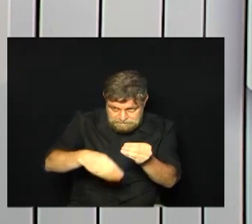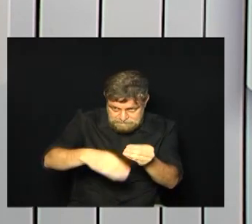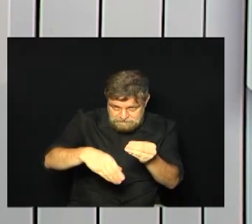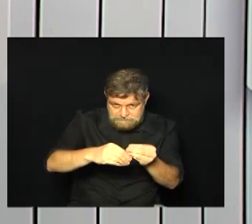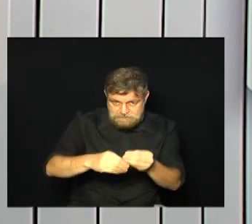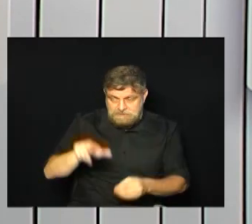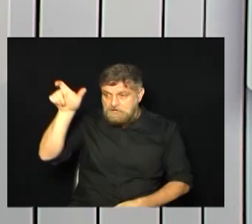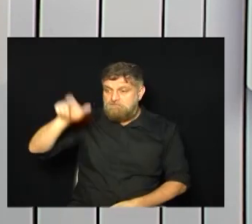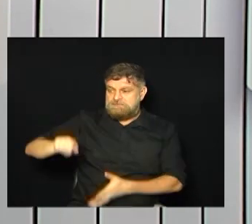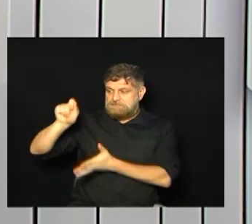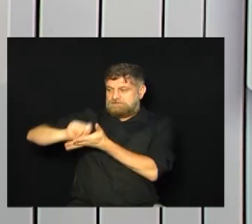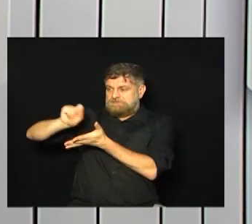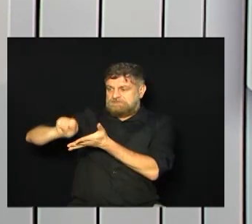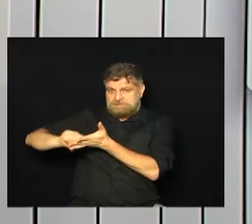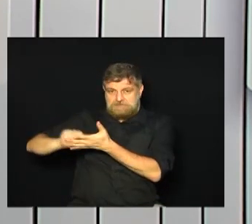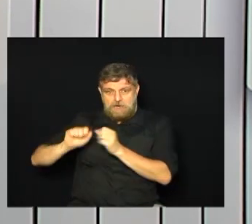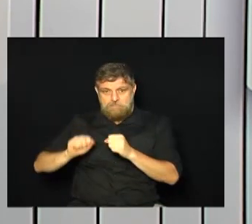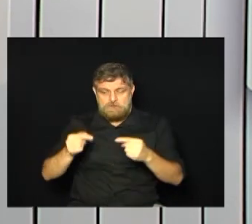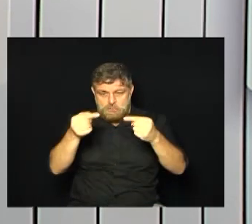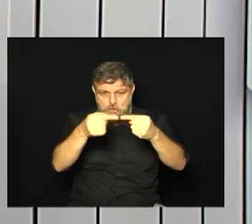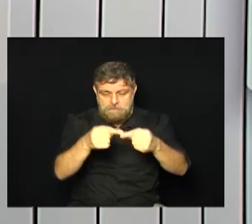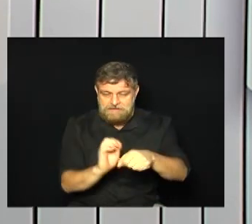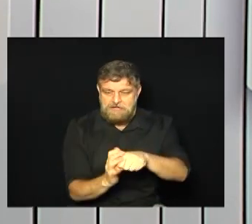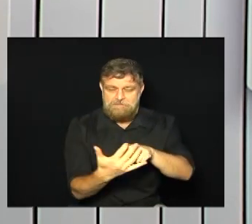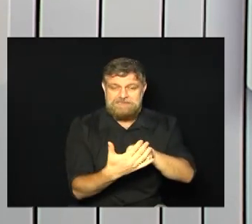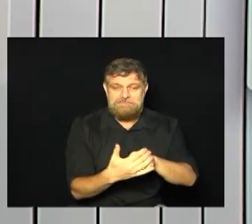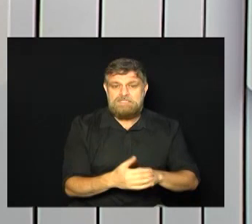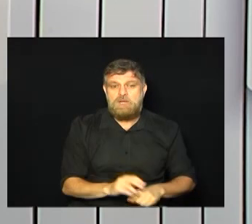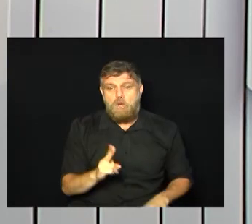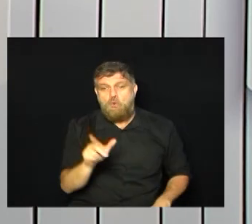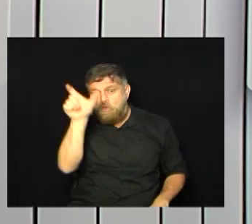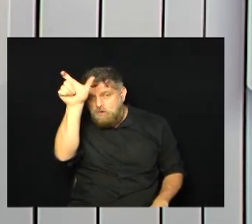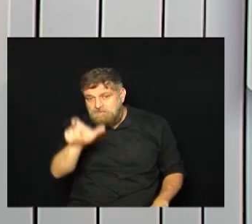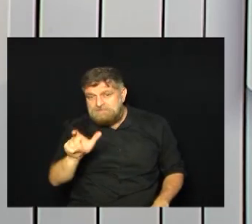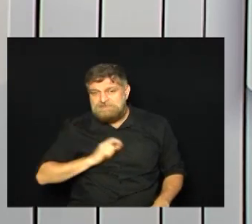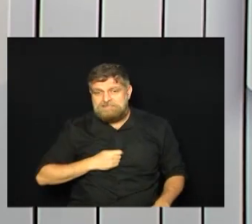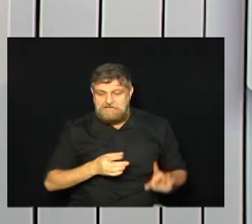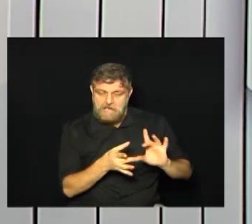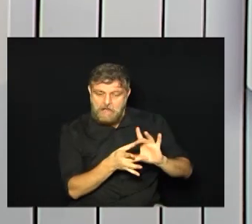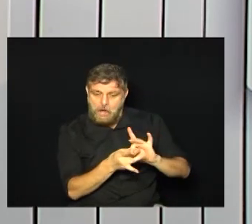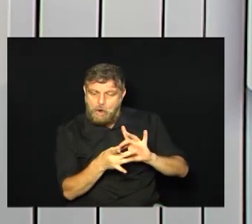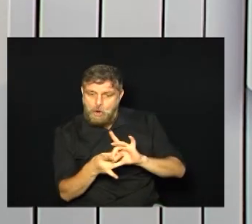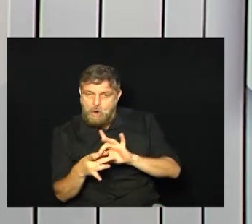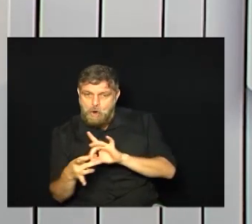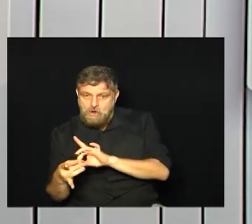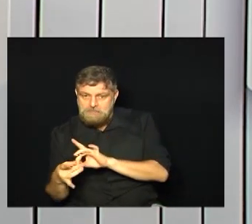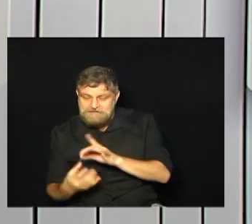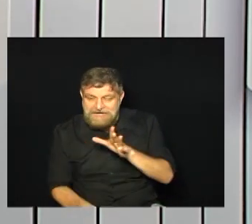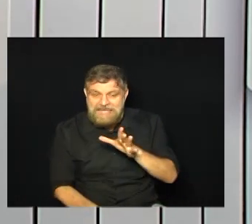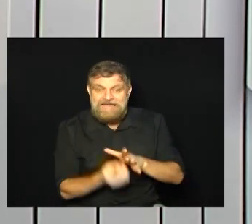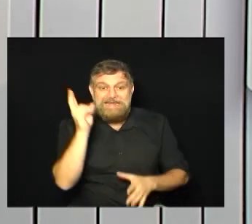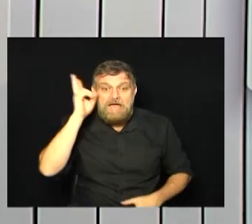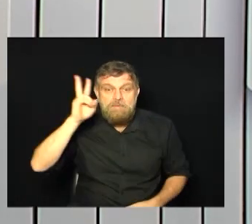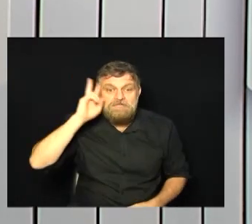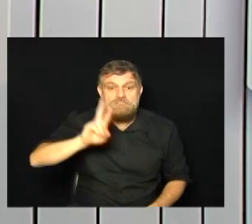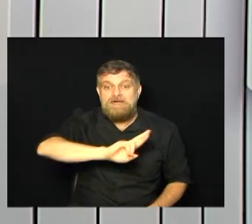você já está fazendo, pode ter a ver com a pandemia ou você pega alguns contextos e depois produz uma outra história?